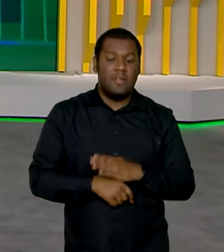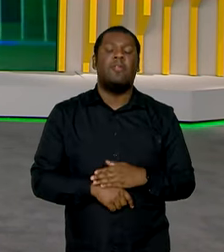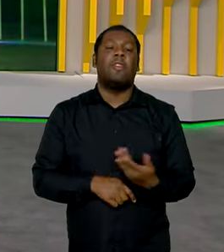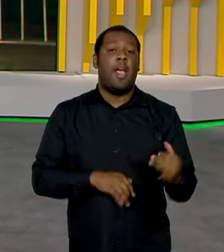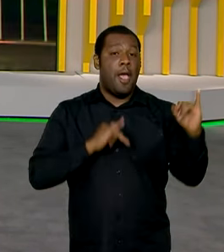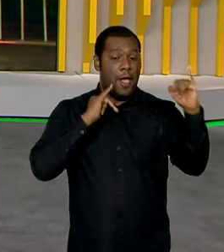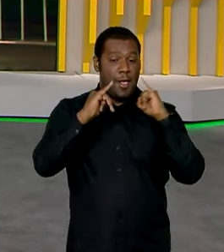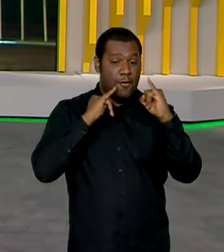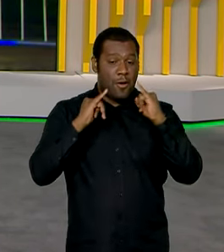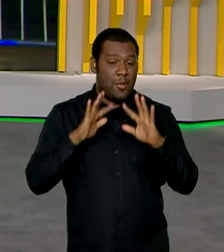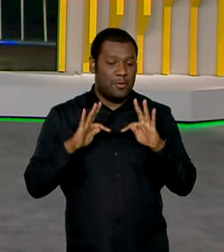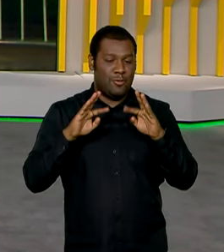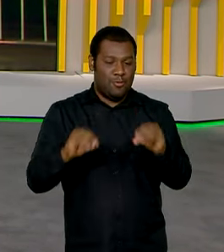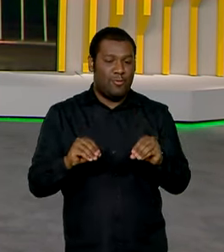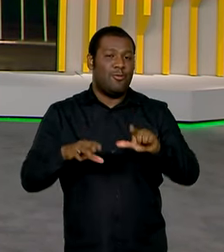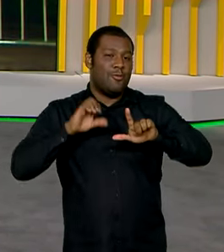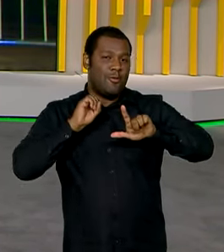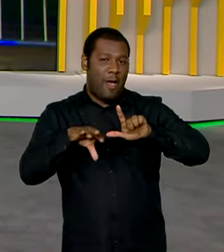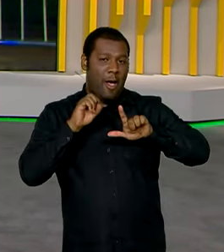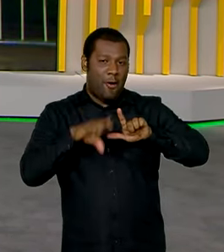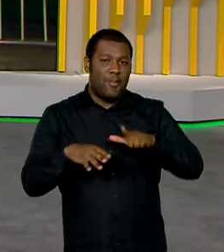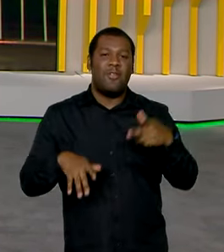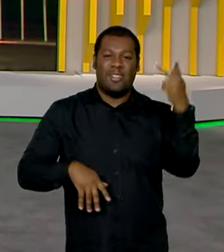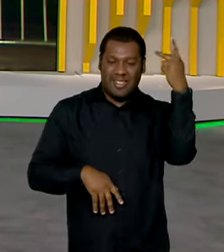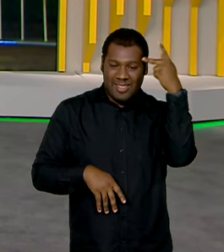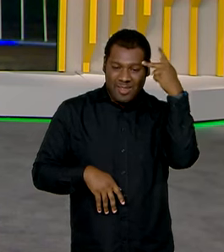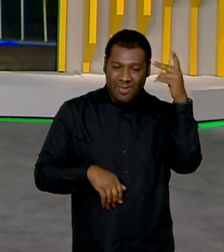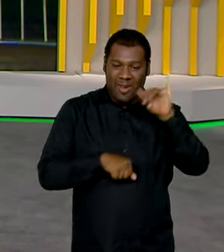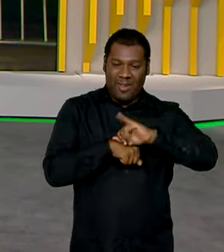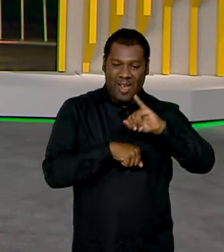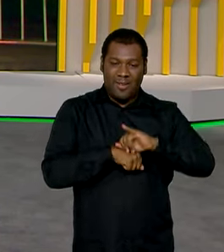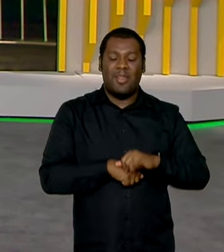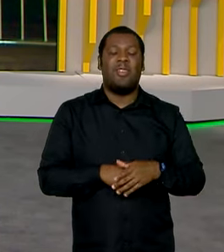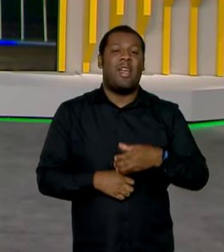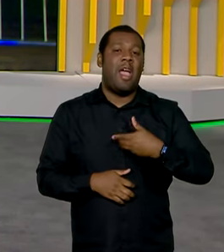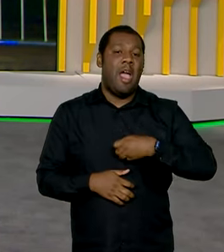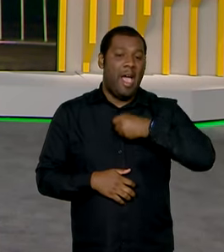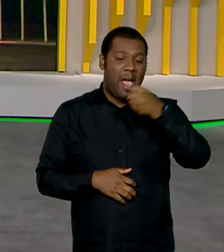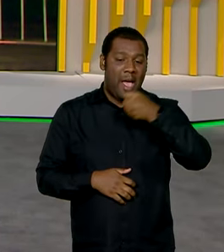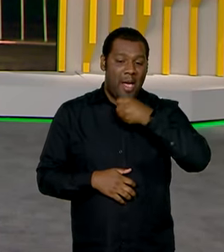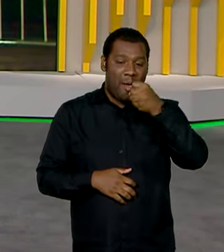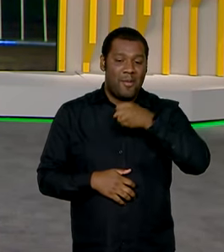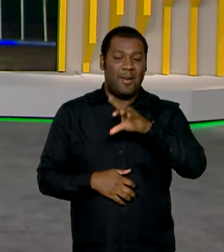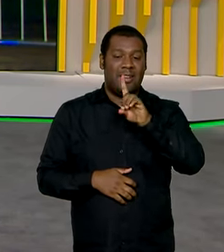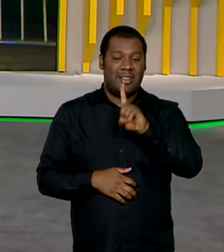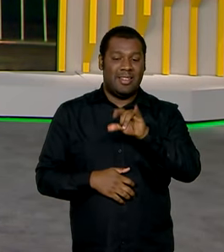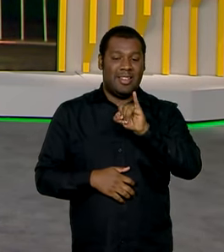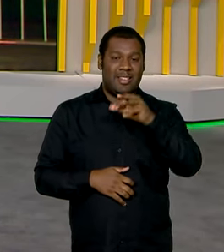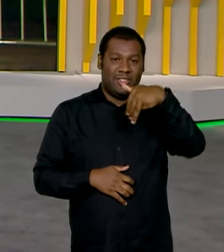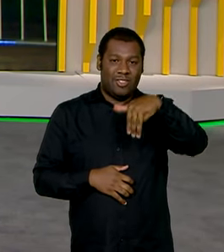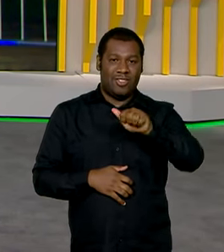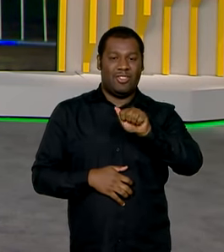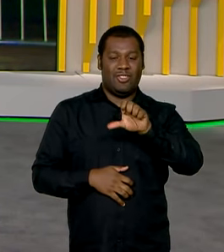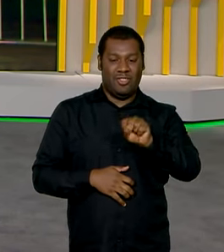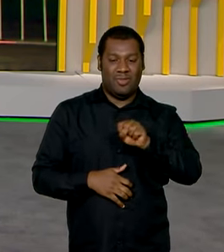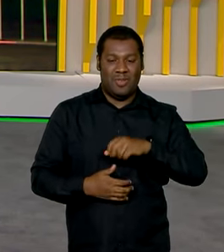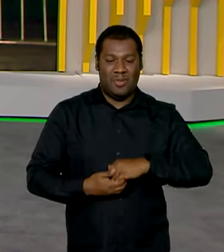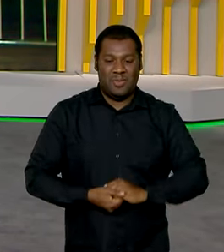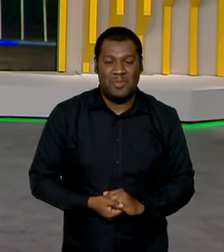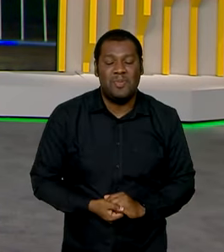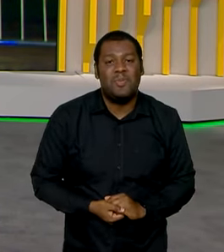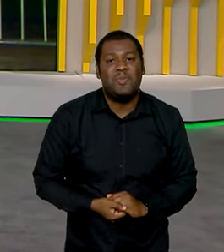os detalhes ao vivo para a gente, direto de São Paulo, é o repórter Dimas Soldi. Oi, Dimas, boa noite para você.